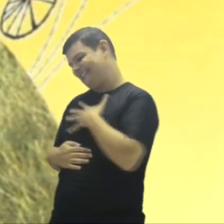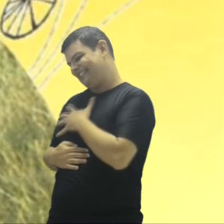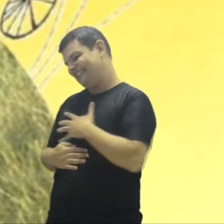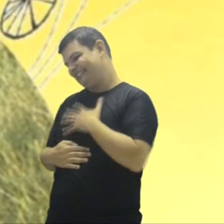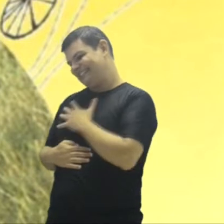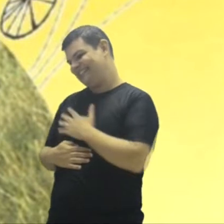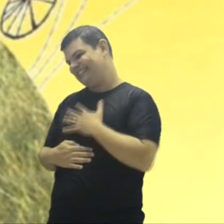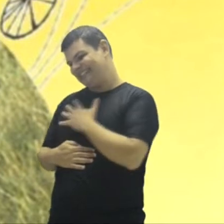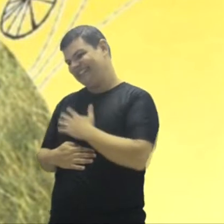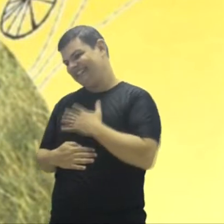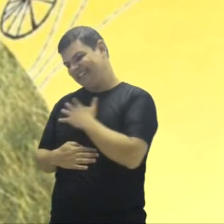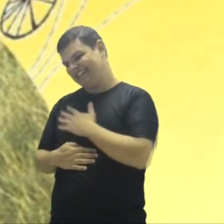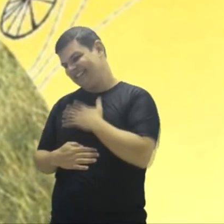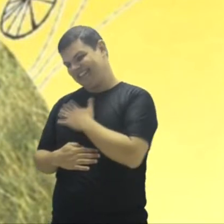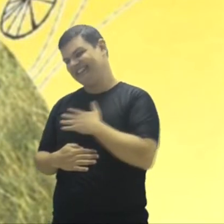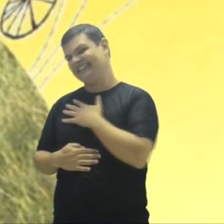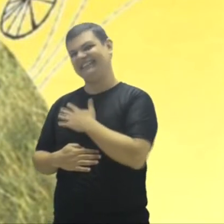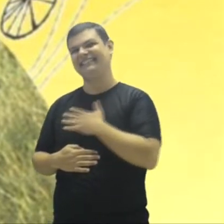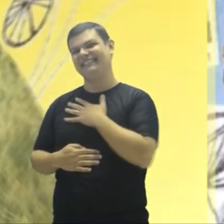satisfeitíssimas.